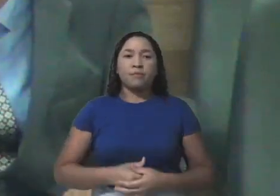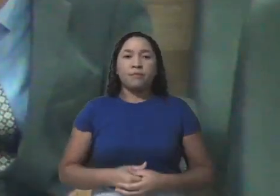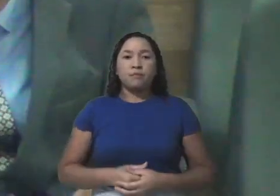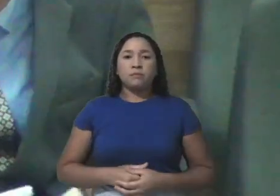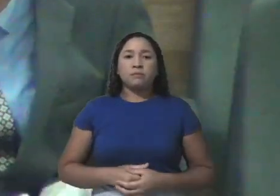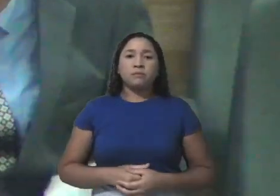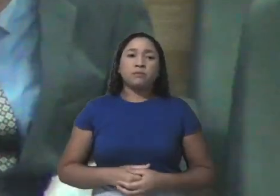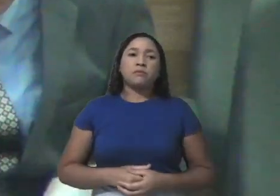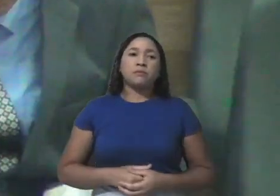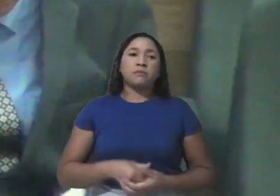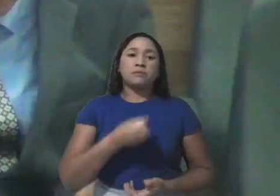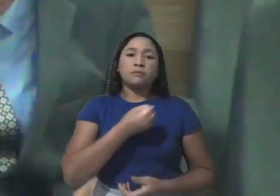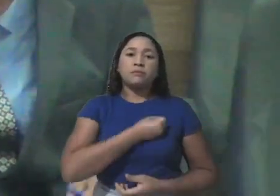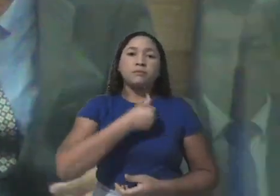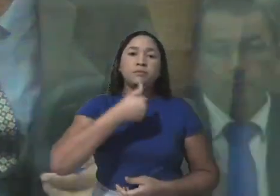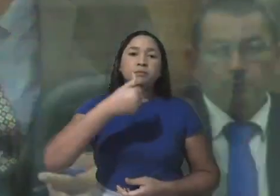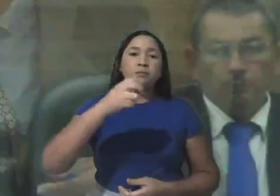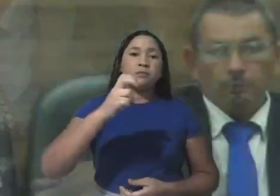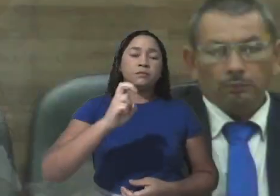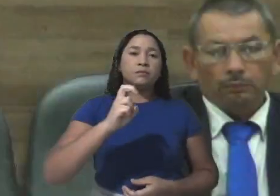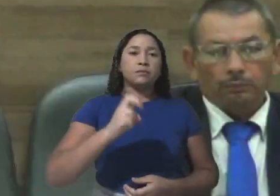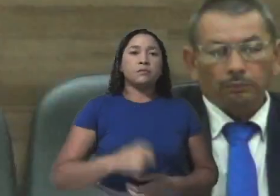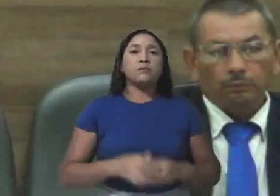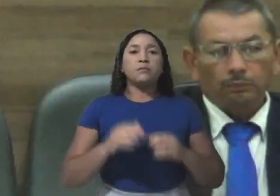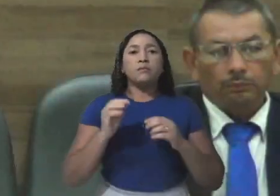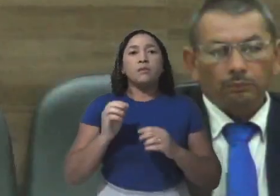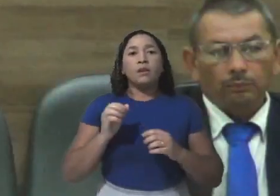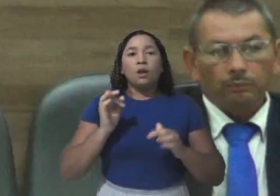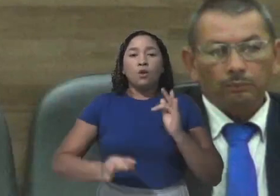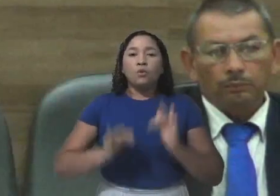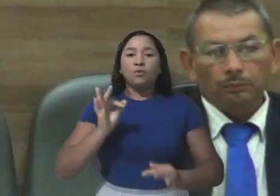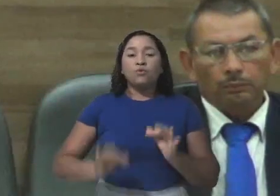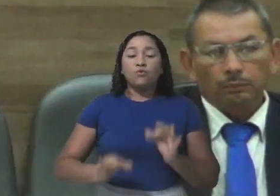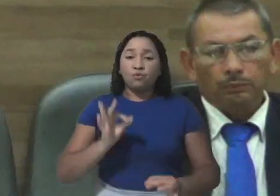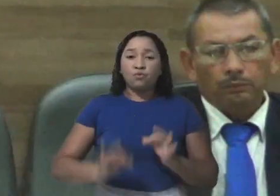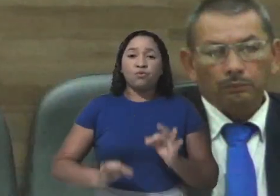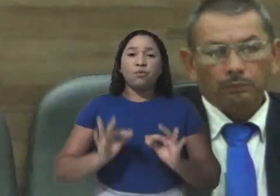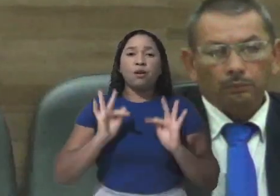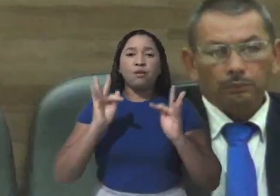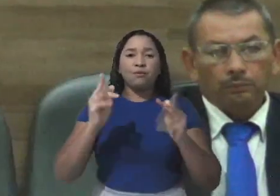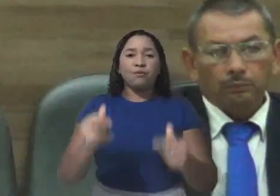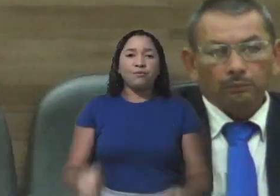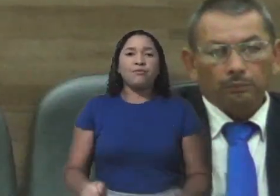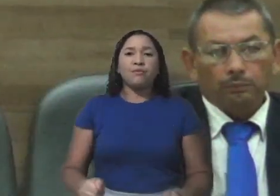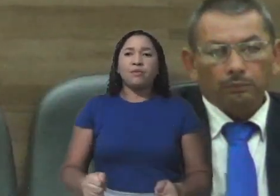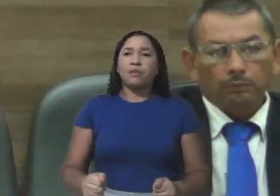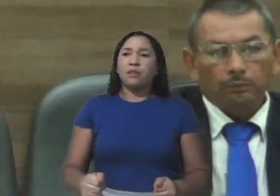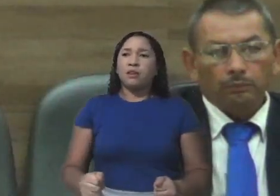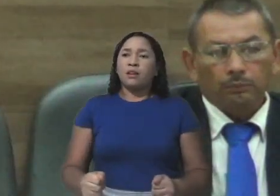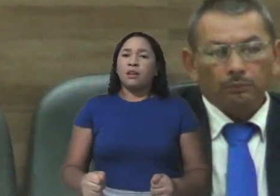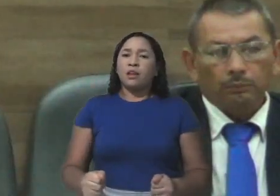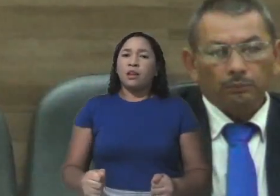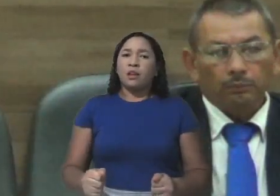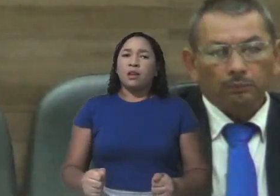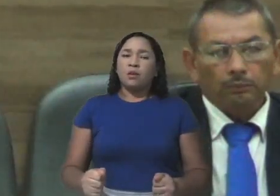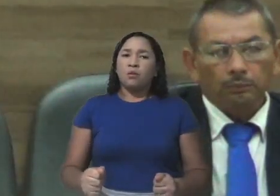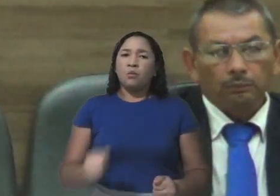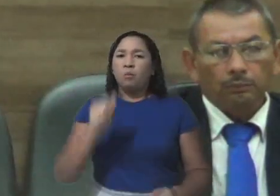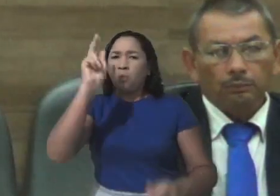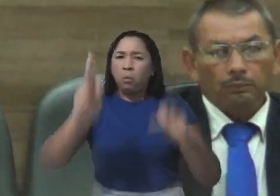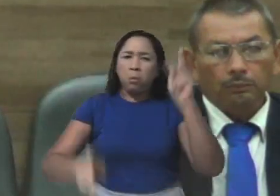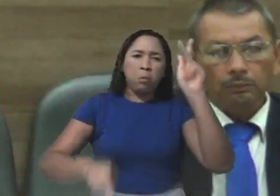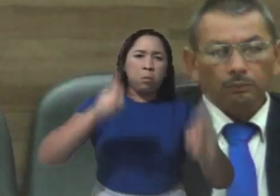15, por gentileza. No juízo final, onde comparecerão todos os ímpios, desde a